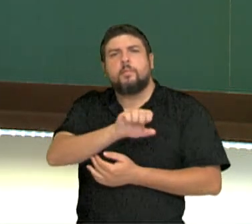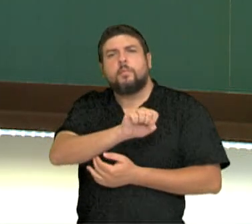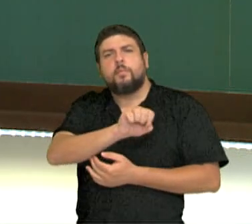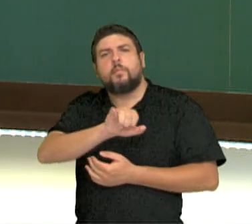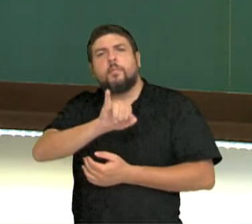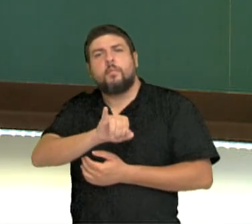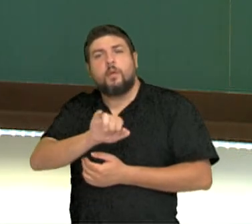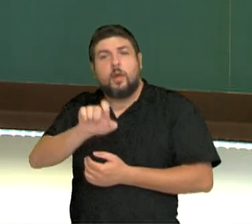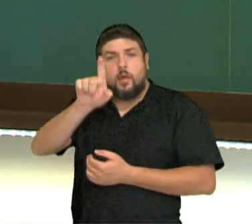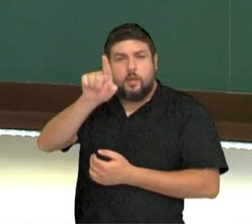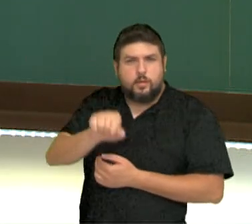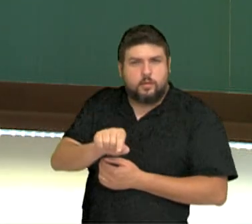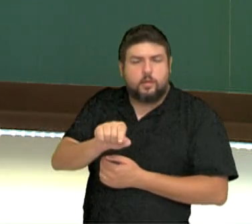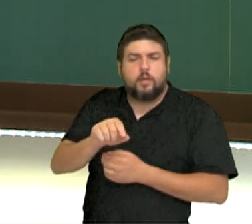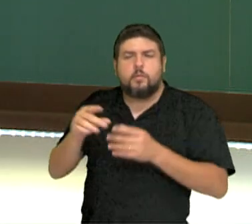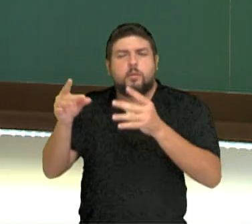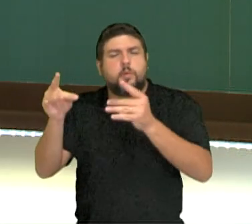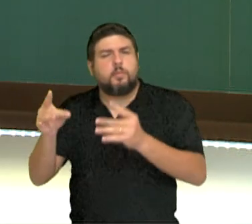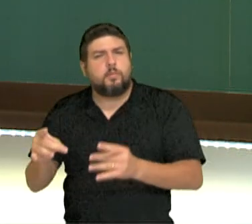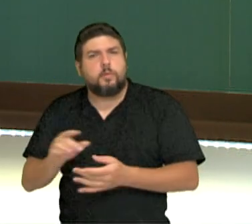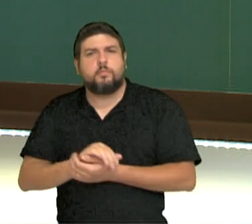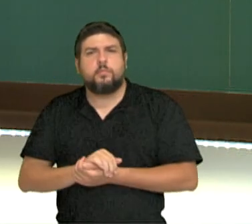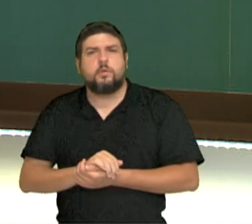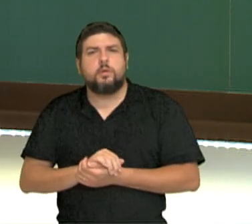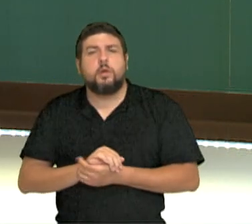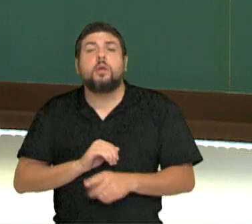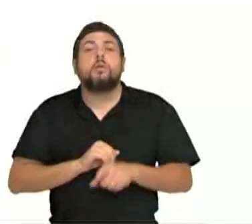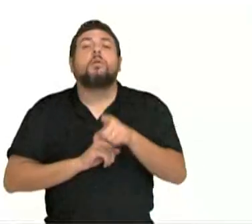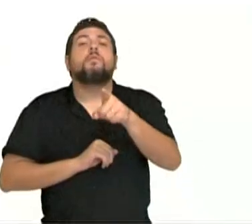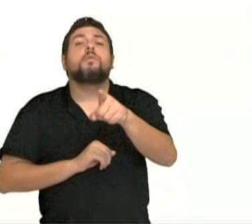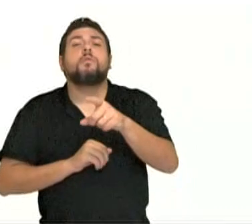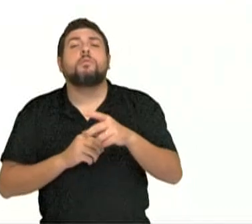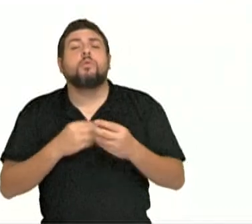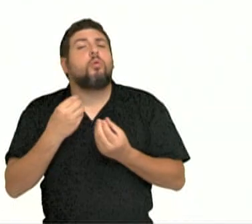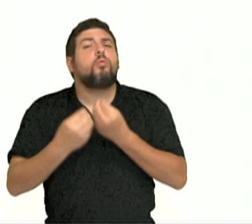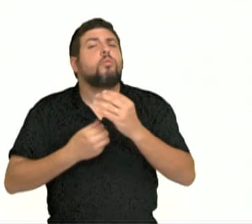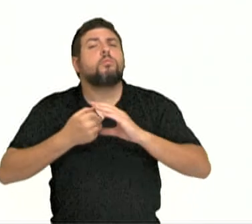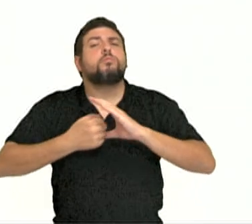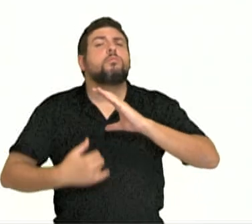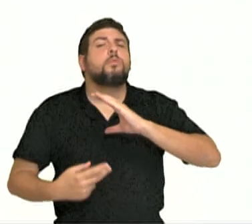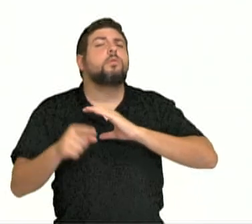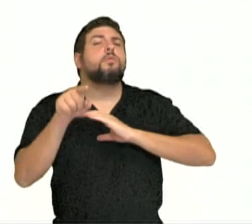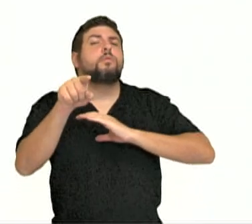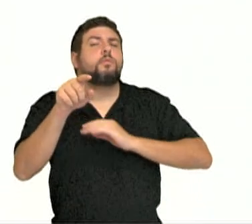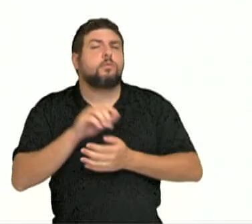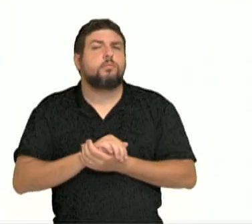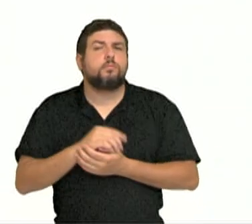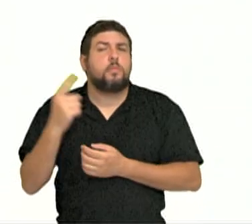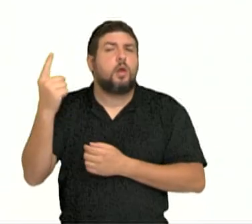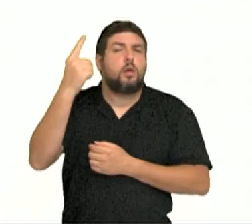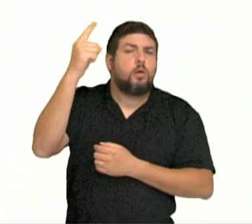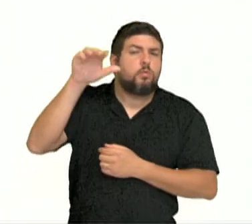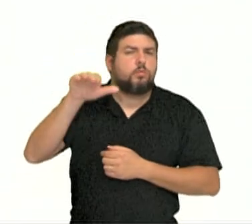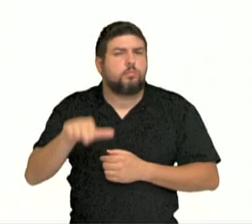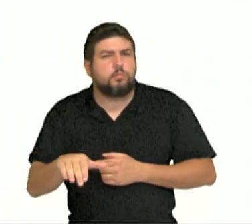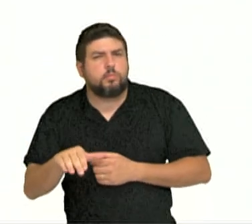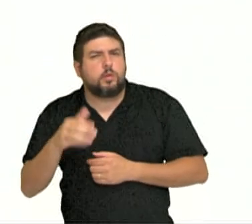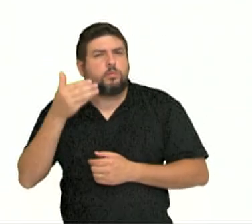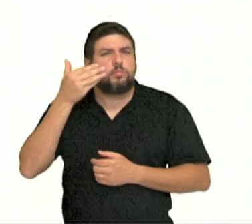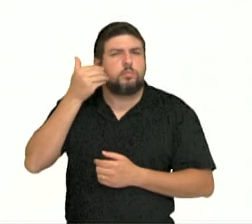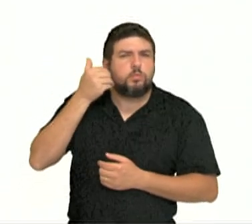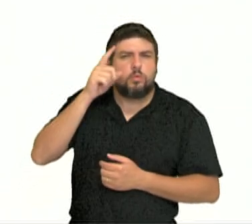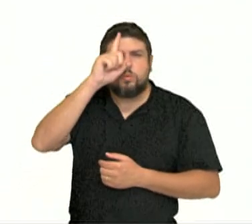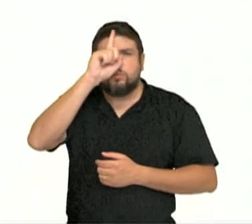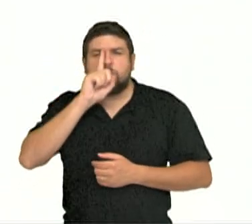dele. E tu, como te descreverias? Como você se descreveria? Alto, baixo, moreno, loiro,